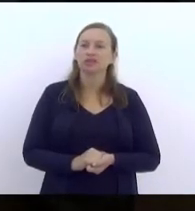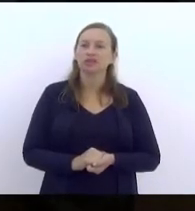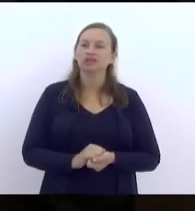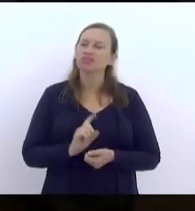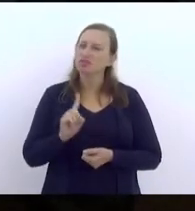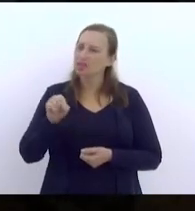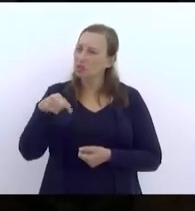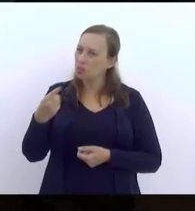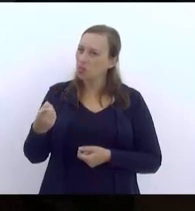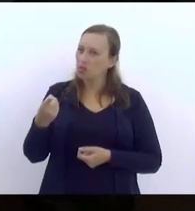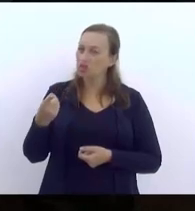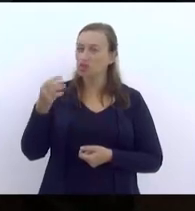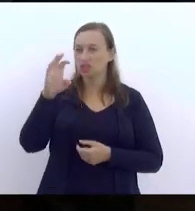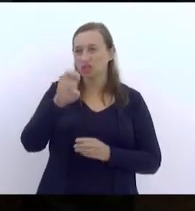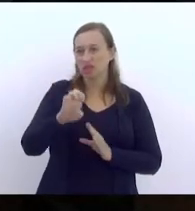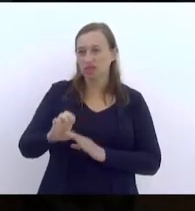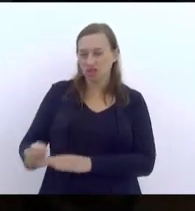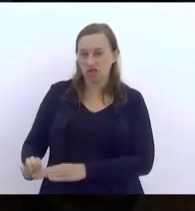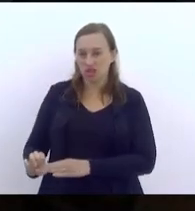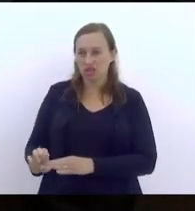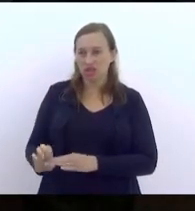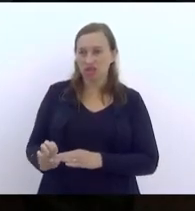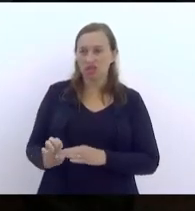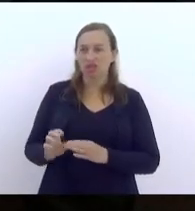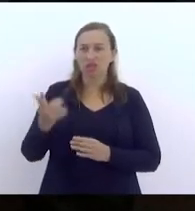depois que a esquerda ganhou a eleição